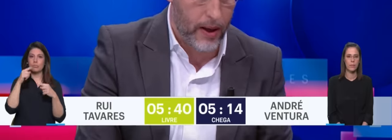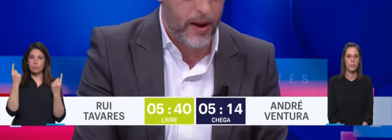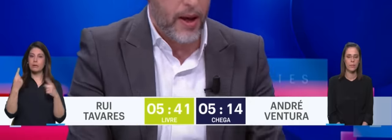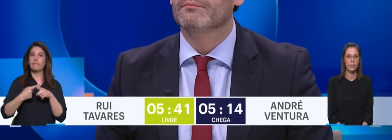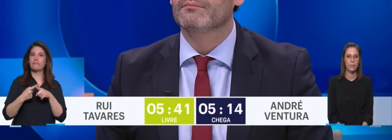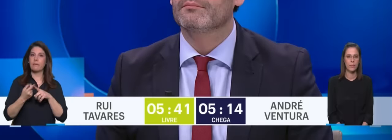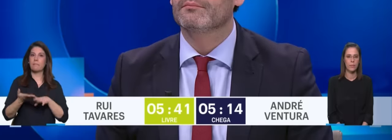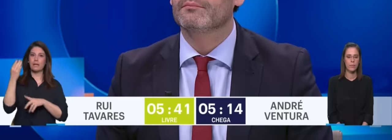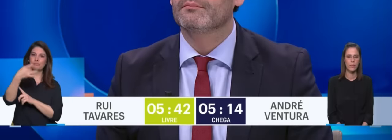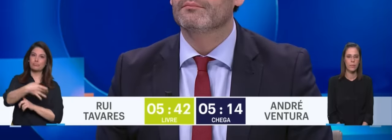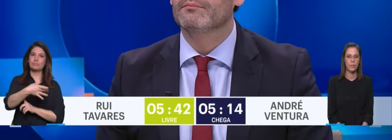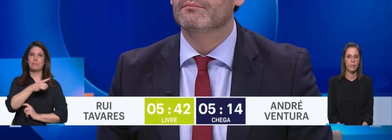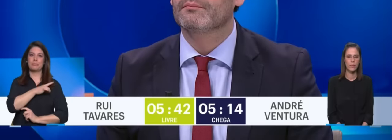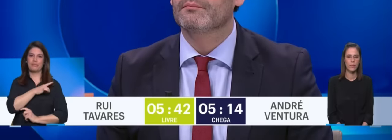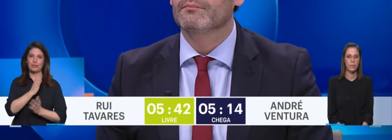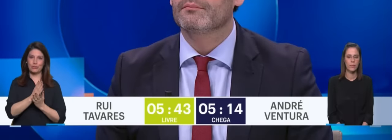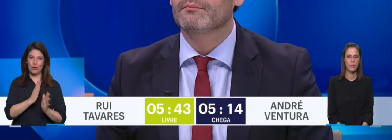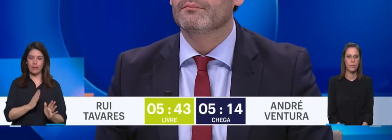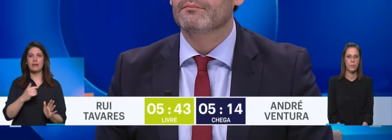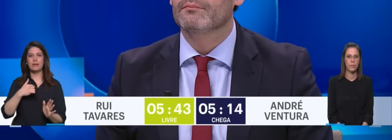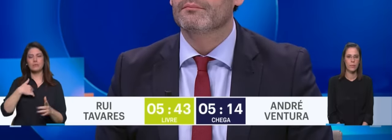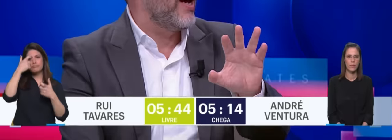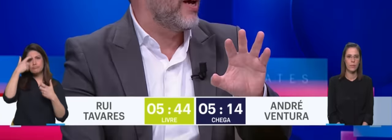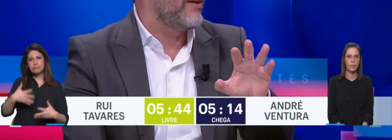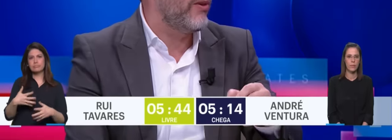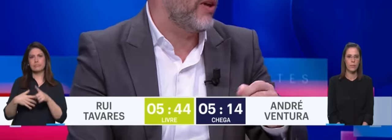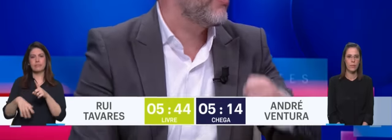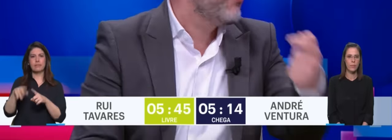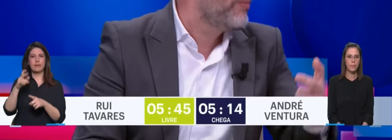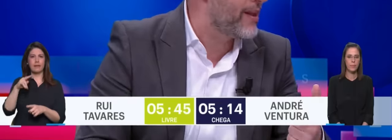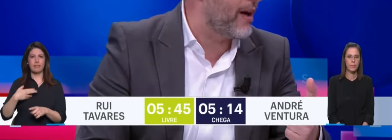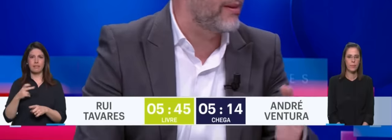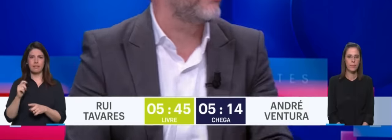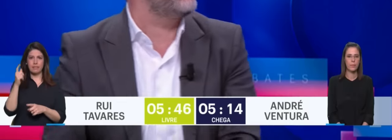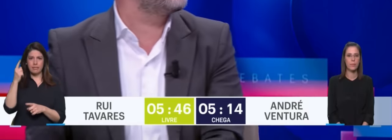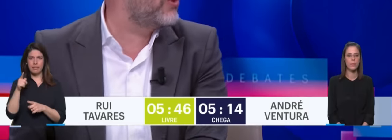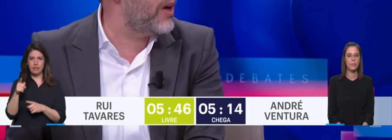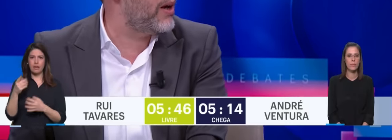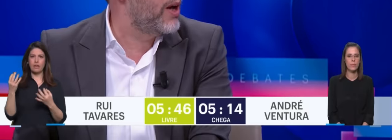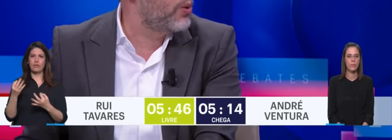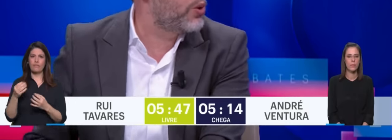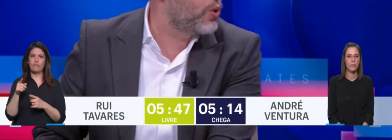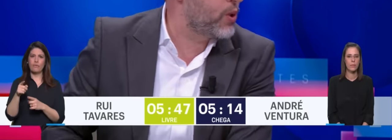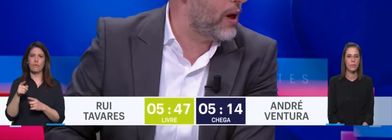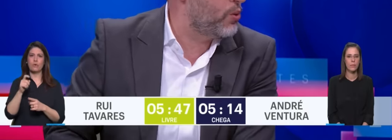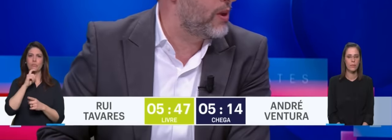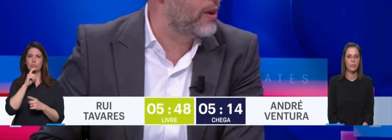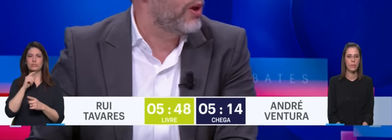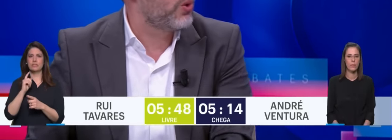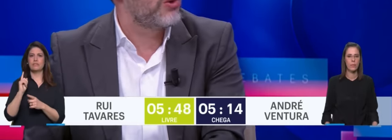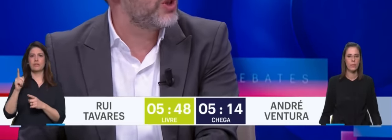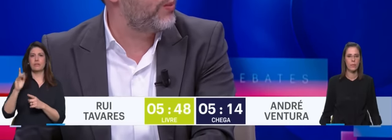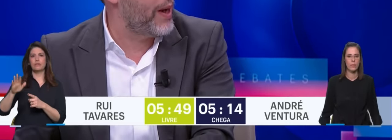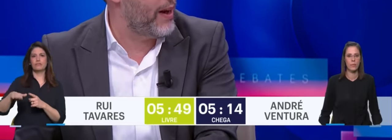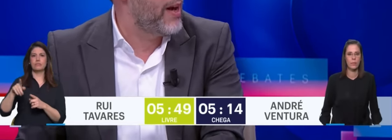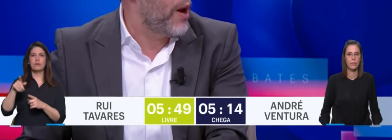privada a questão é eu não estava à espera que andreé Ventura eh tivesse a umb bridade de desautorizar o seu Deputado que